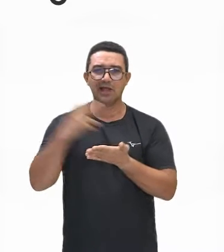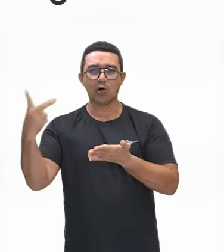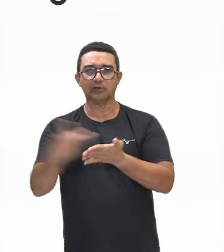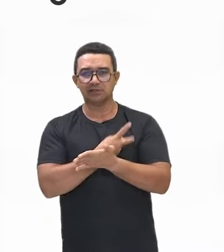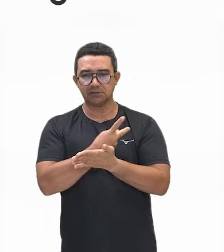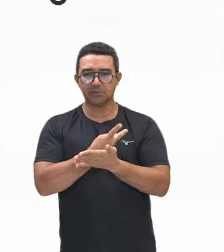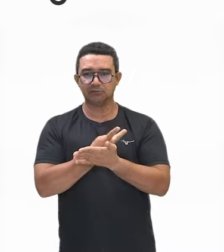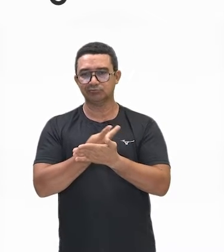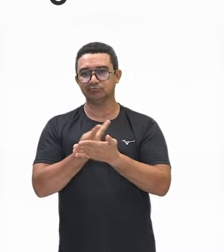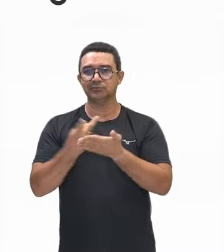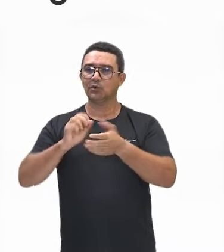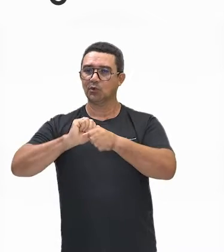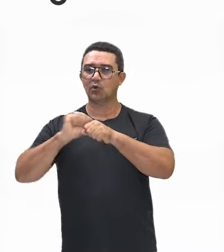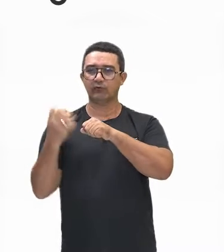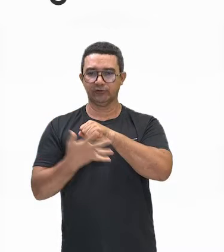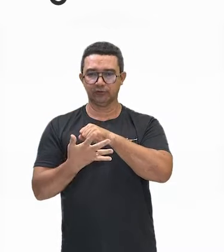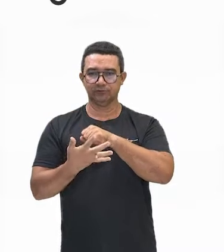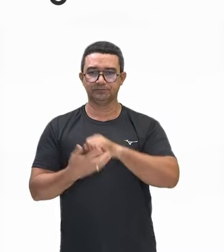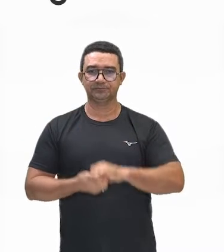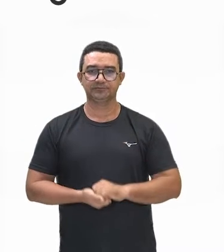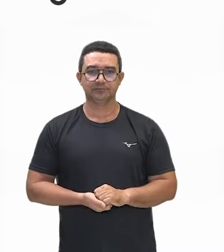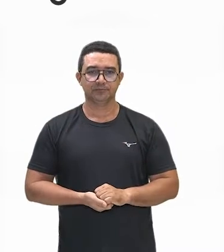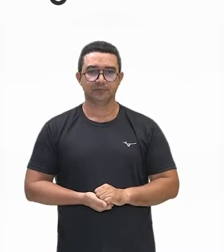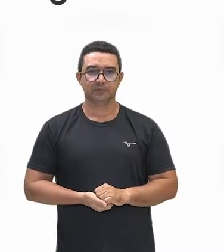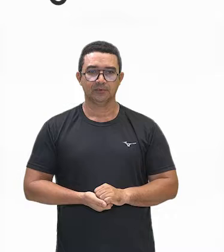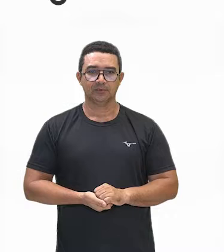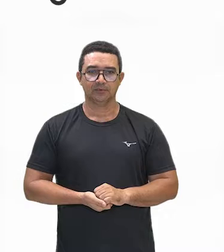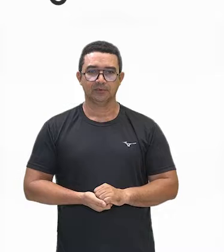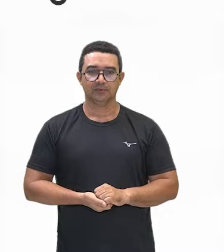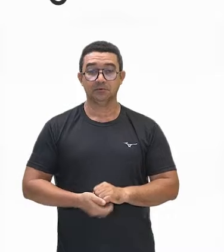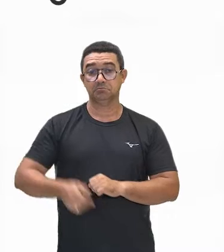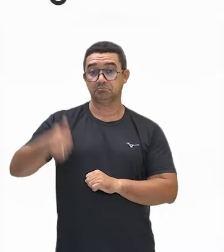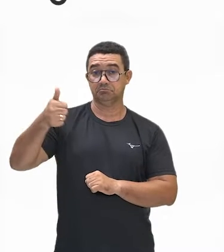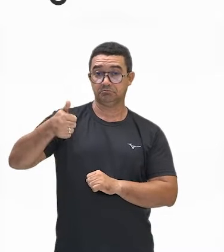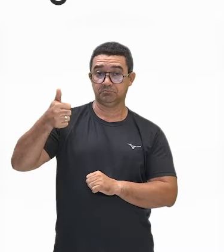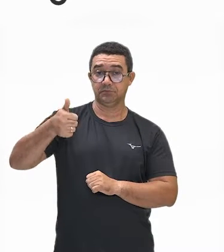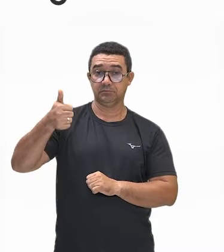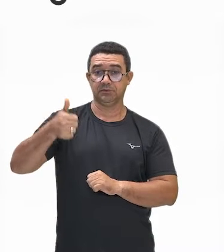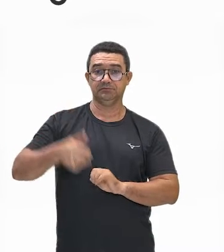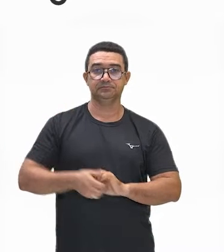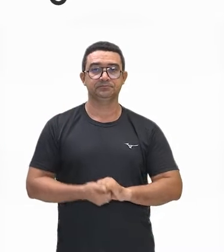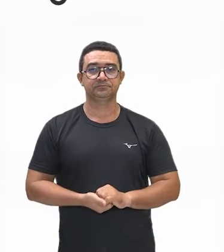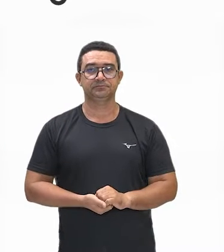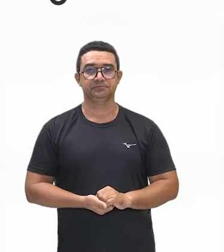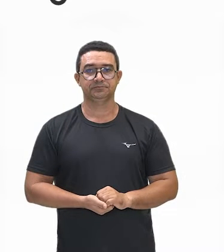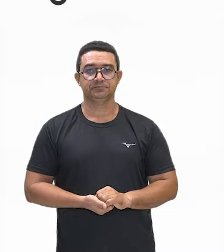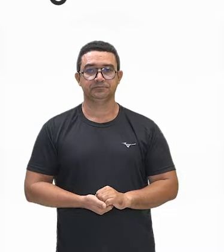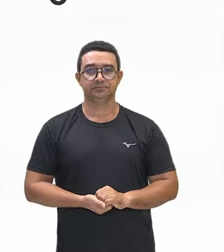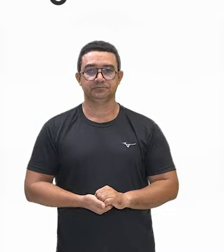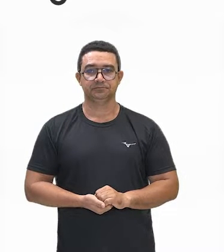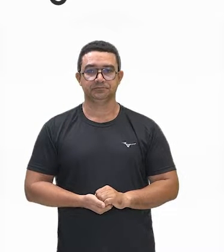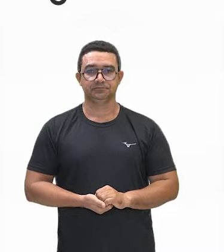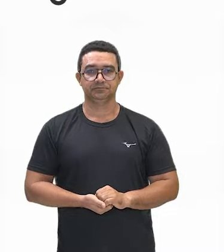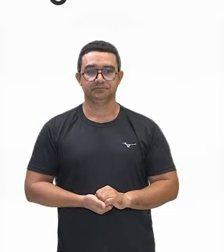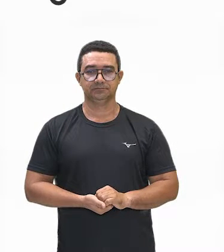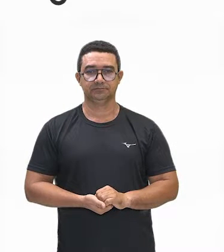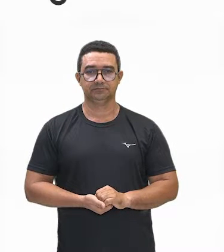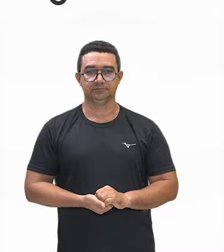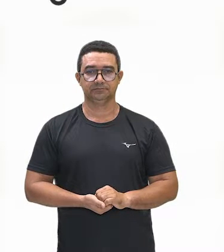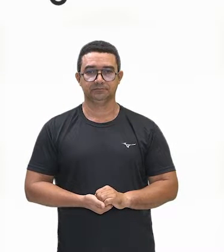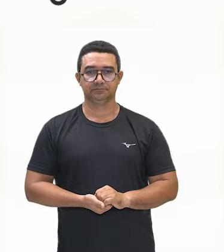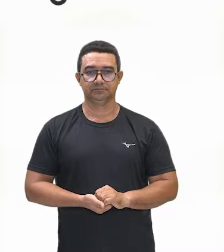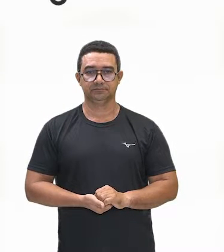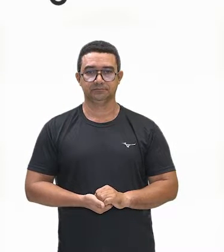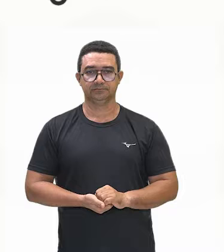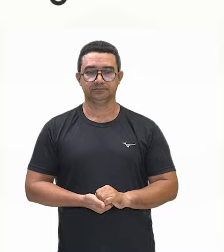nós temos ali, no primeiro, Vaccine against COVID-19 does not cause AIDS.